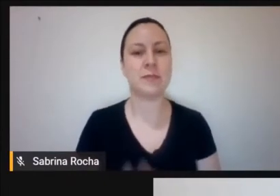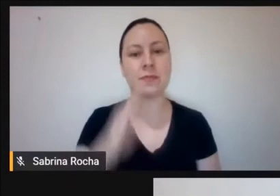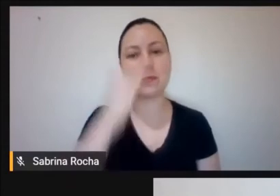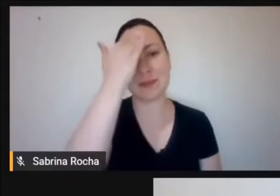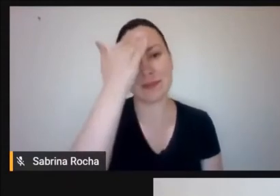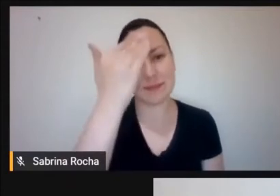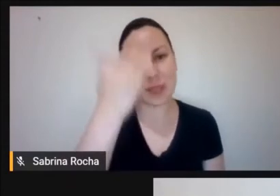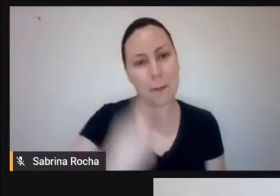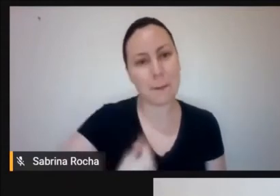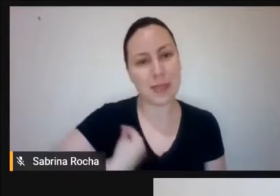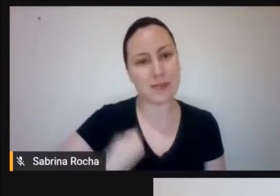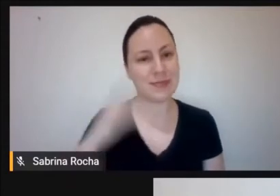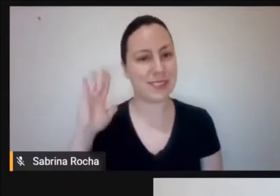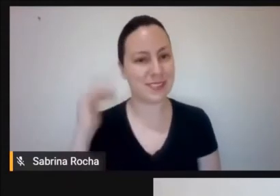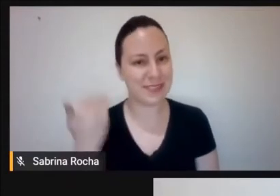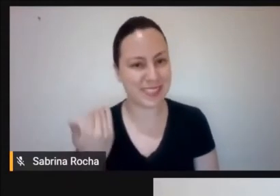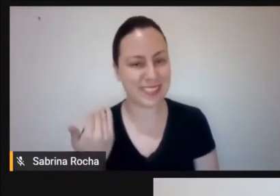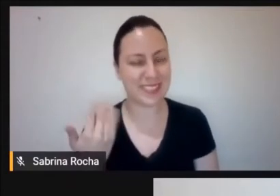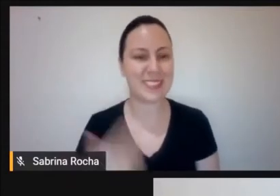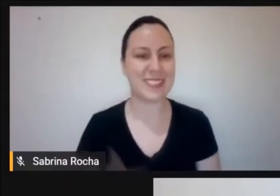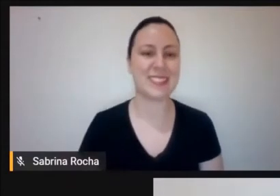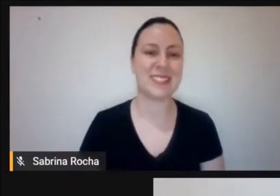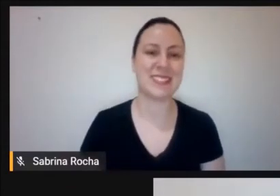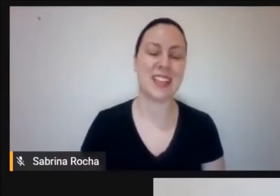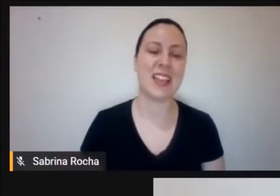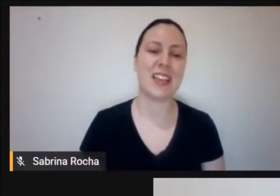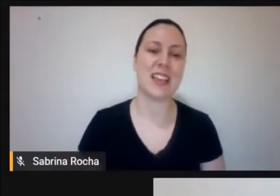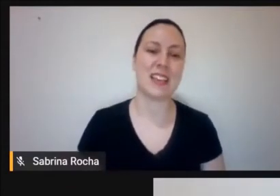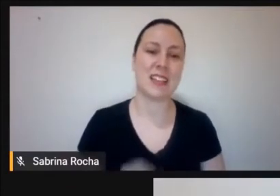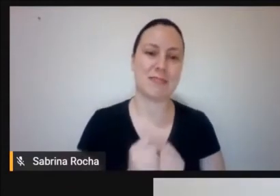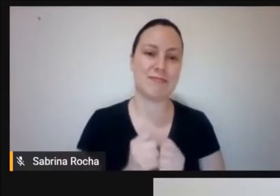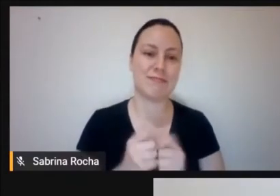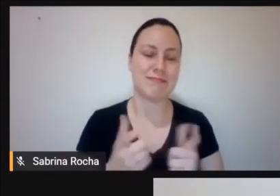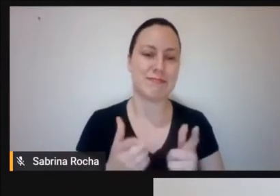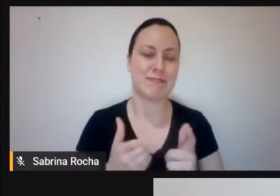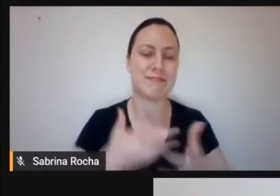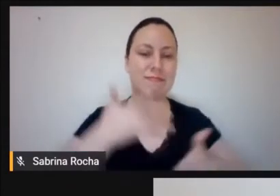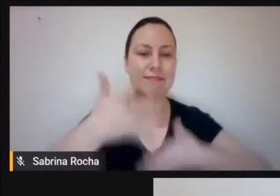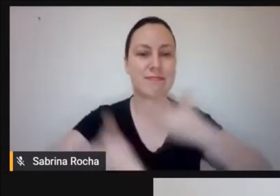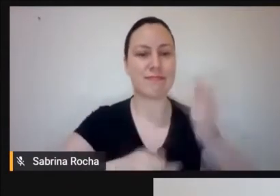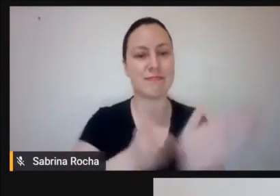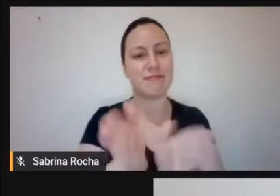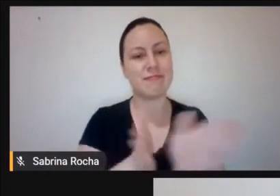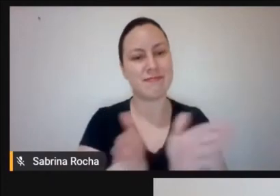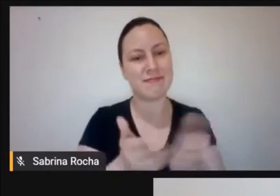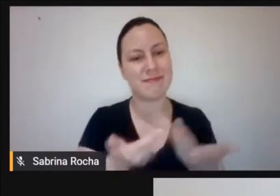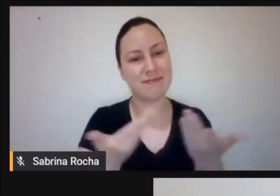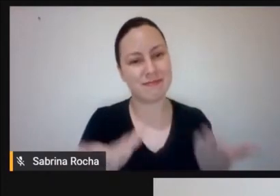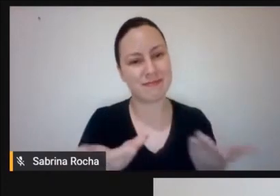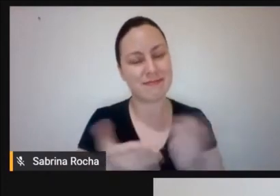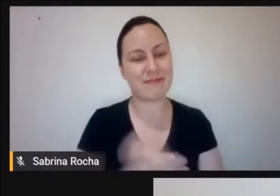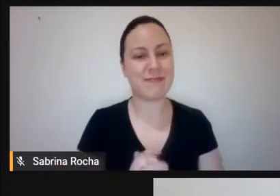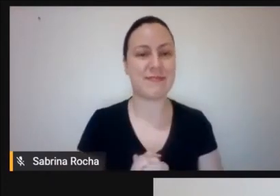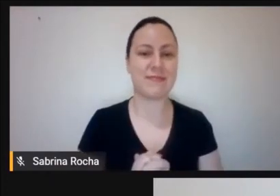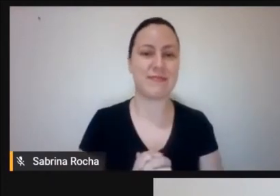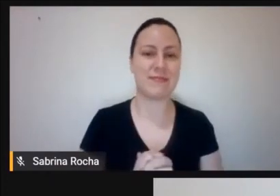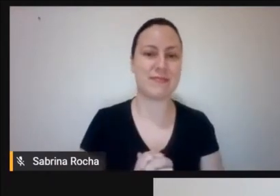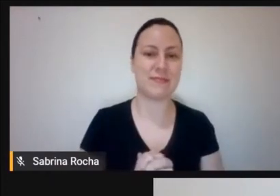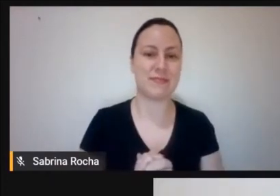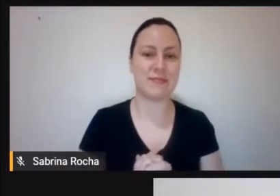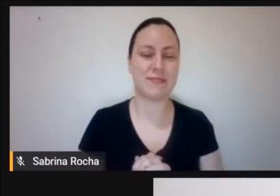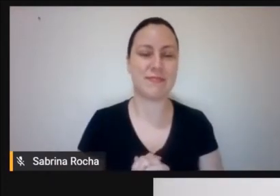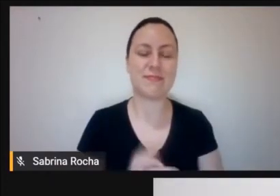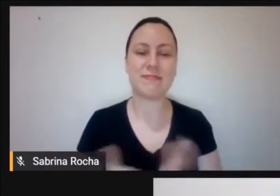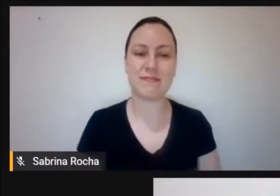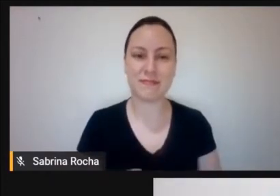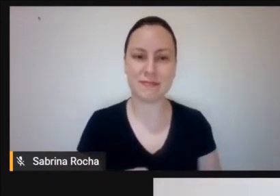Agradeço a participação da Sabrina Gonçalves, que ampliou aí o alcance da nossa conversa. Você quer dizer mais alguma